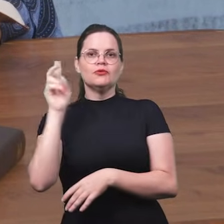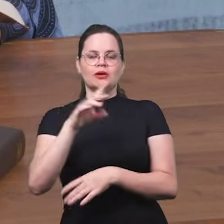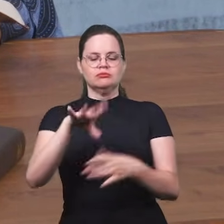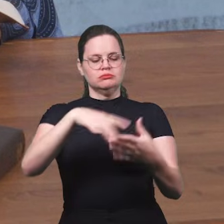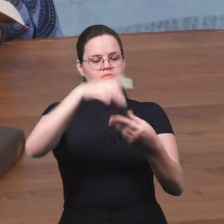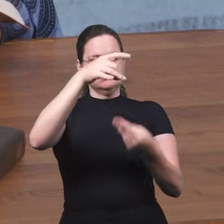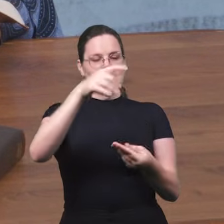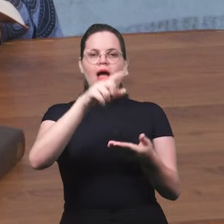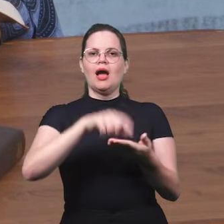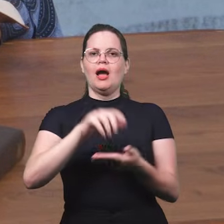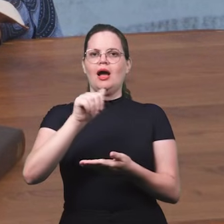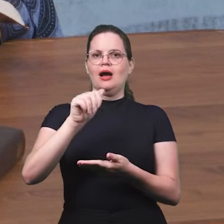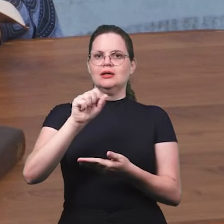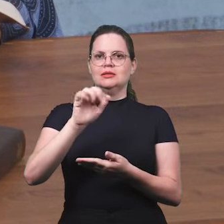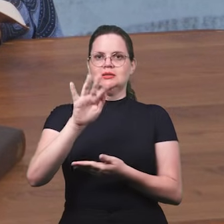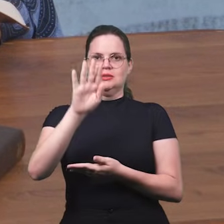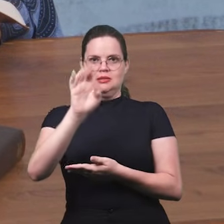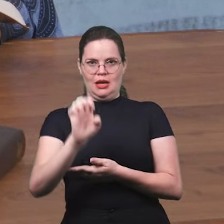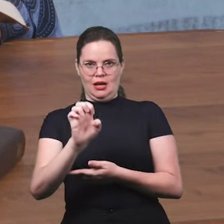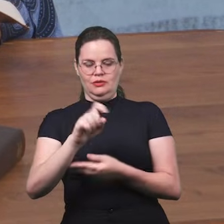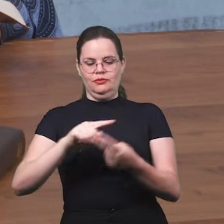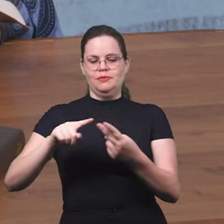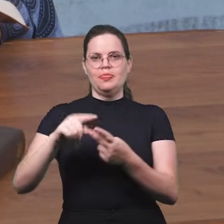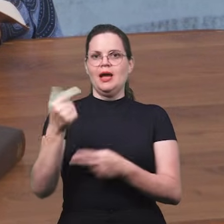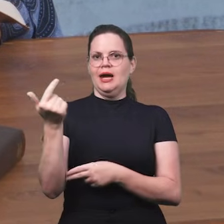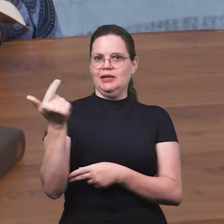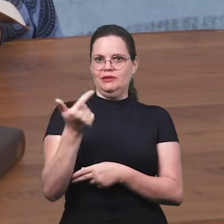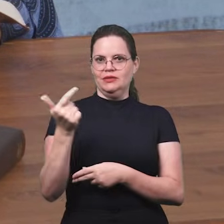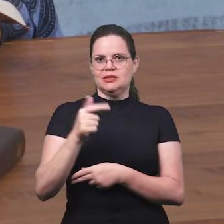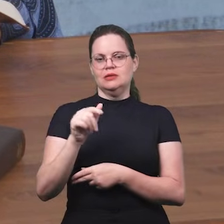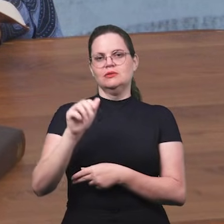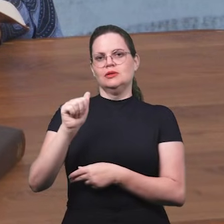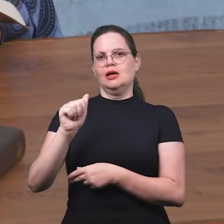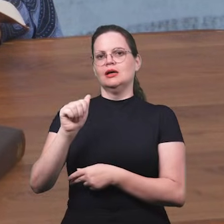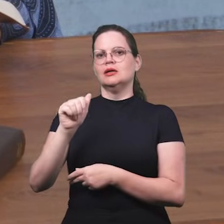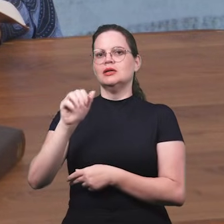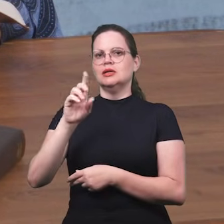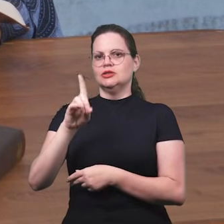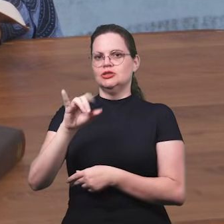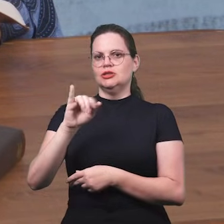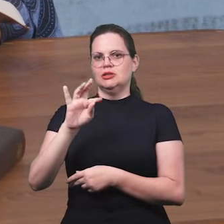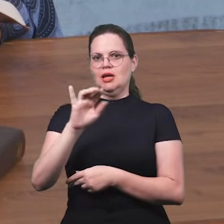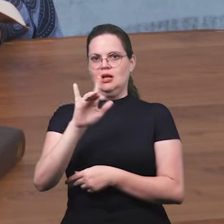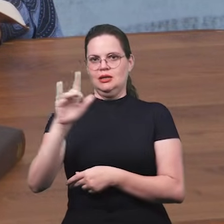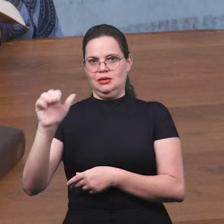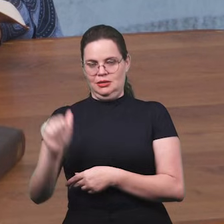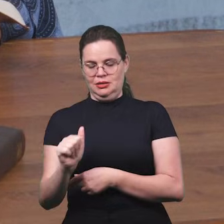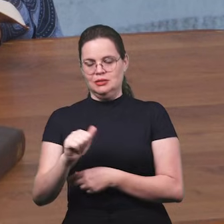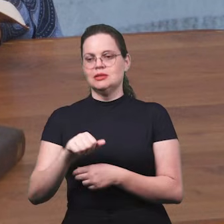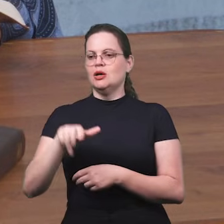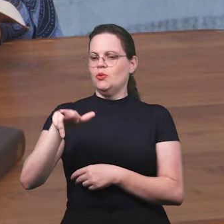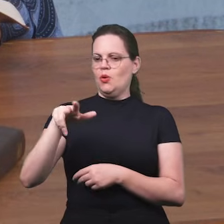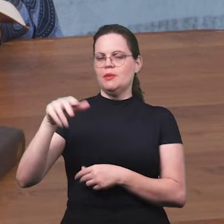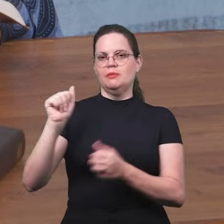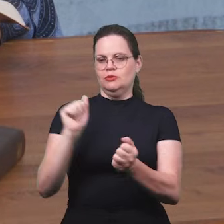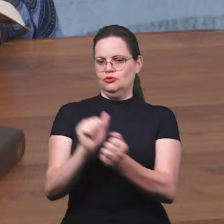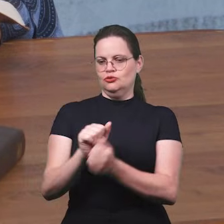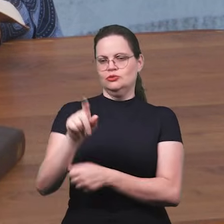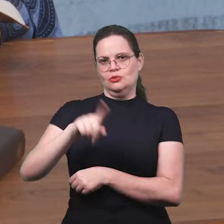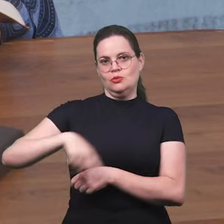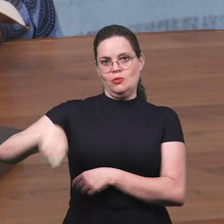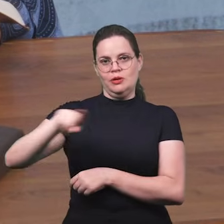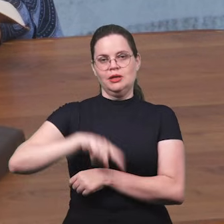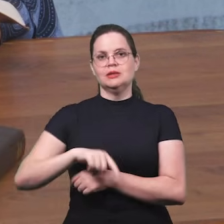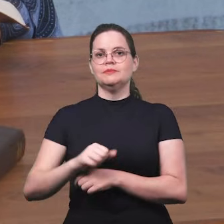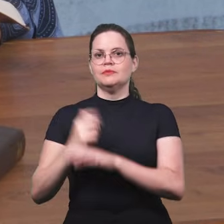saber, a José, a segunda a Gedalias, e eram ele e seus irmãos e seus filhos, ao